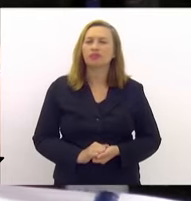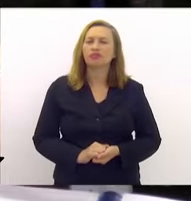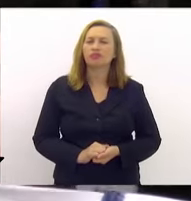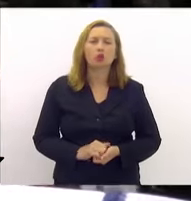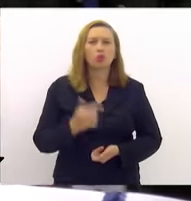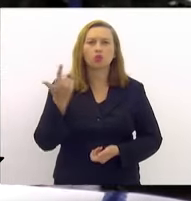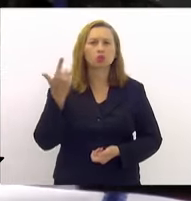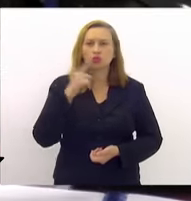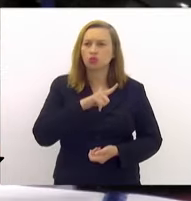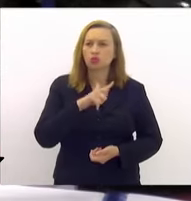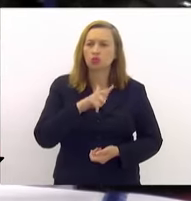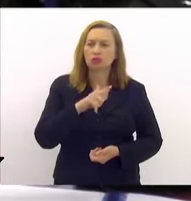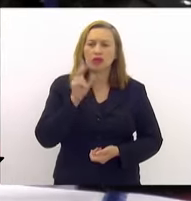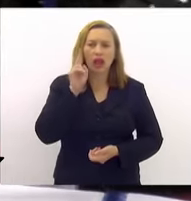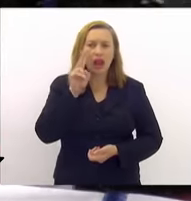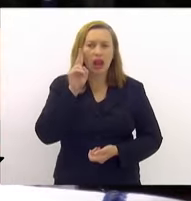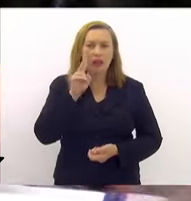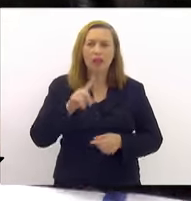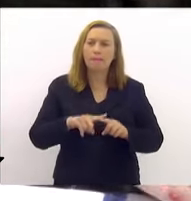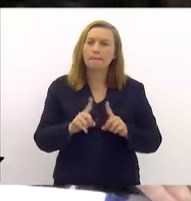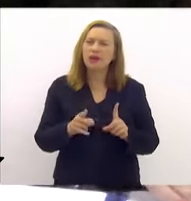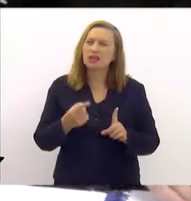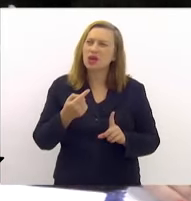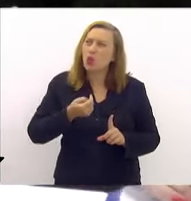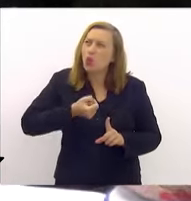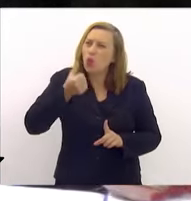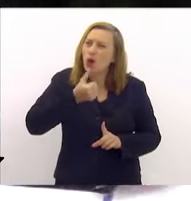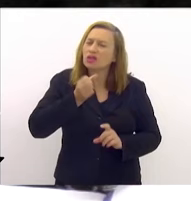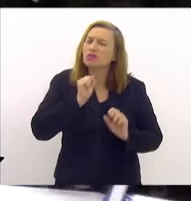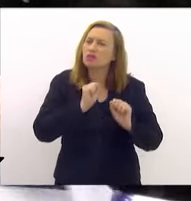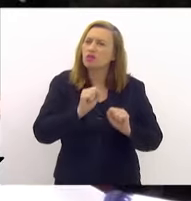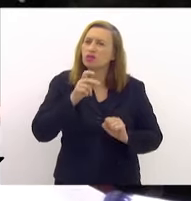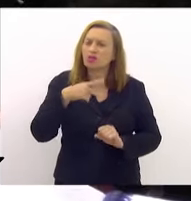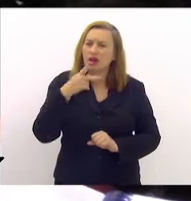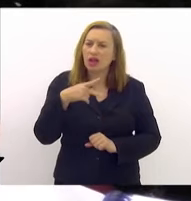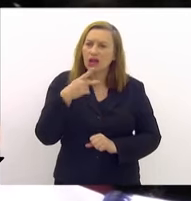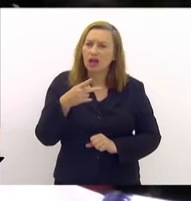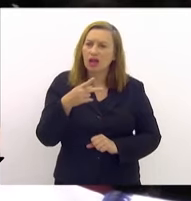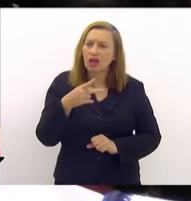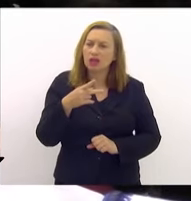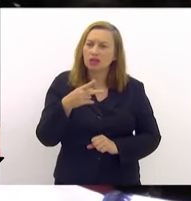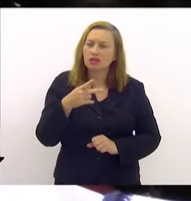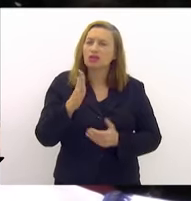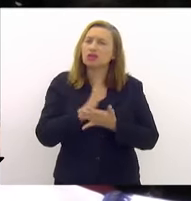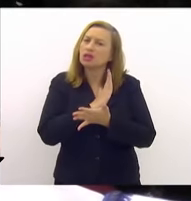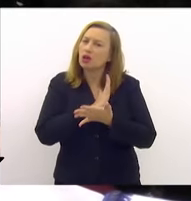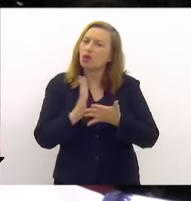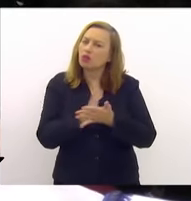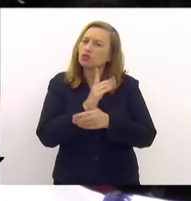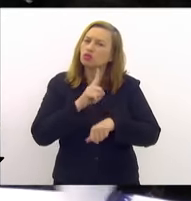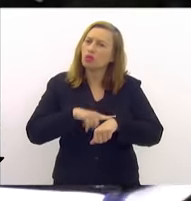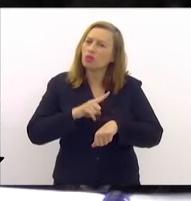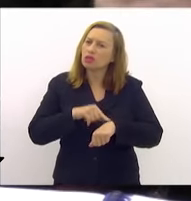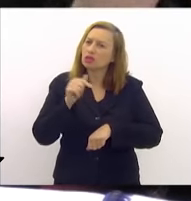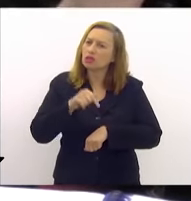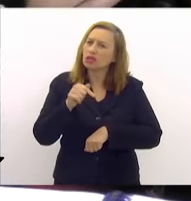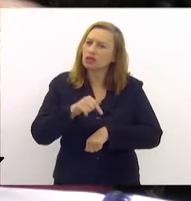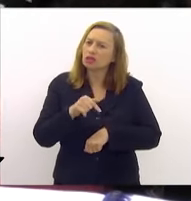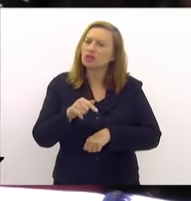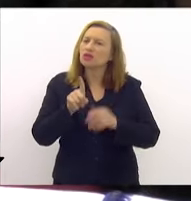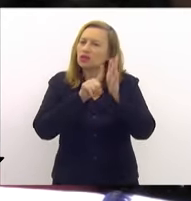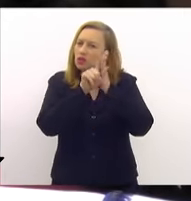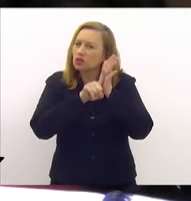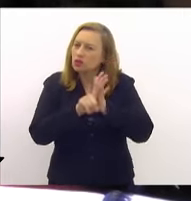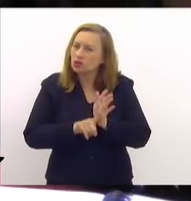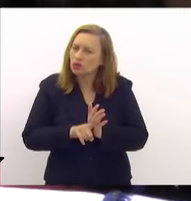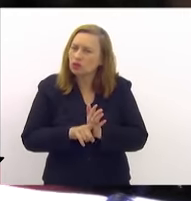Eu não consegui me recordar, mas eu quase posso afirmar que, em alguns momentos aqui, a gente fez análise